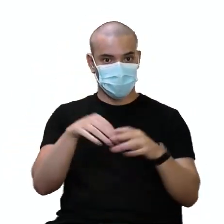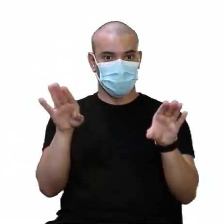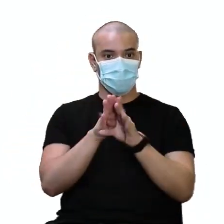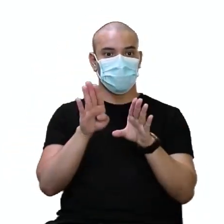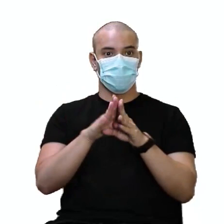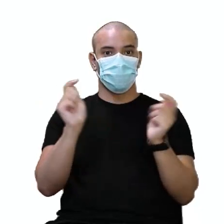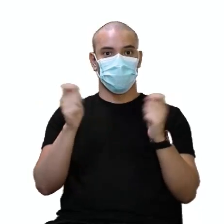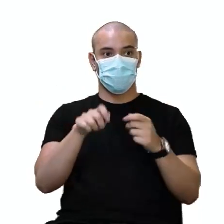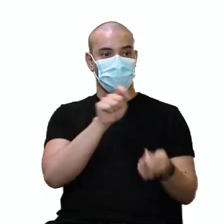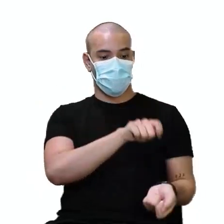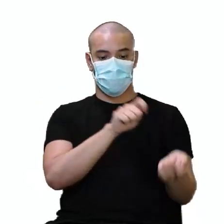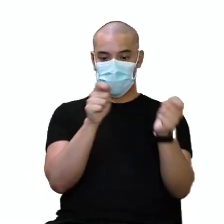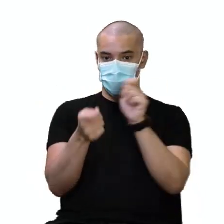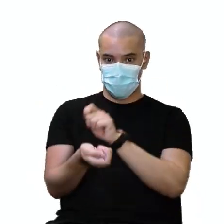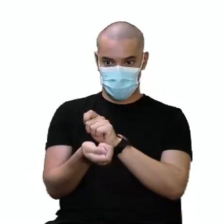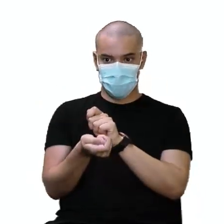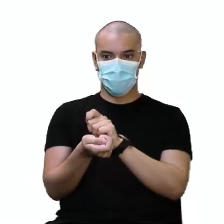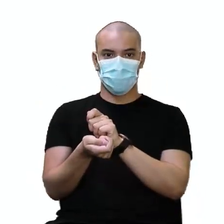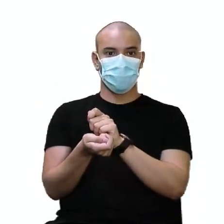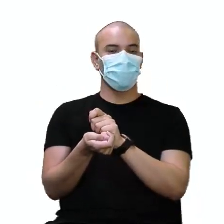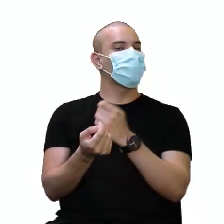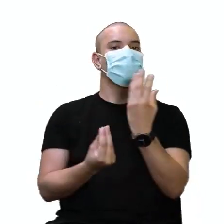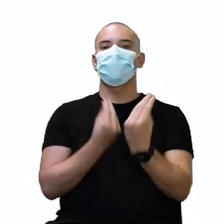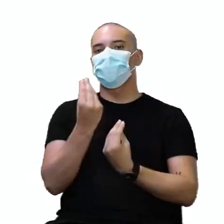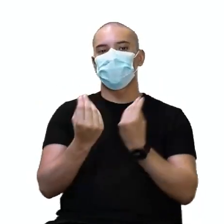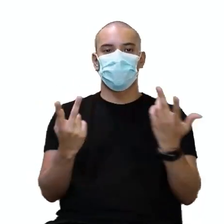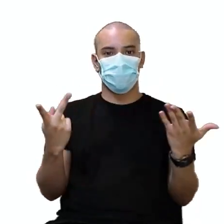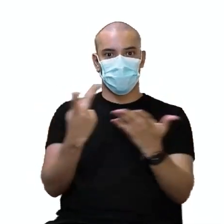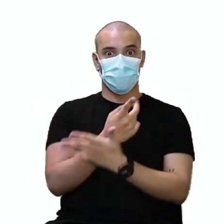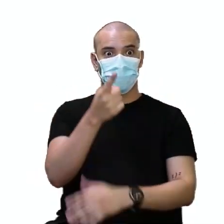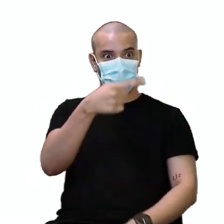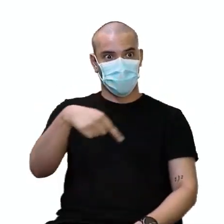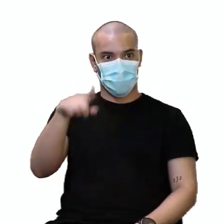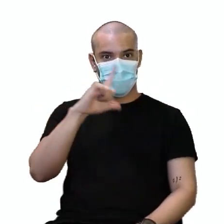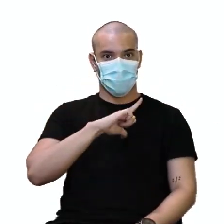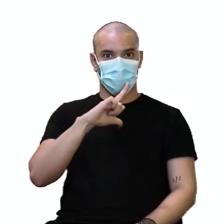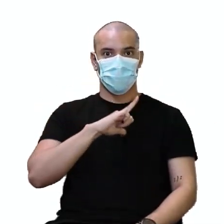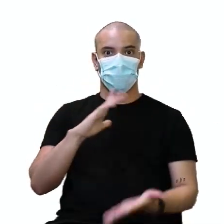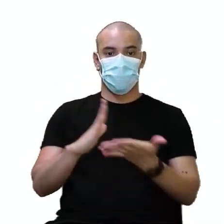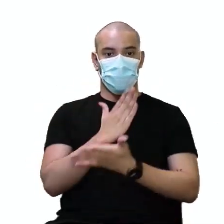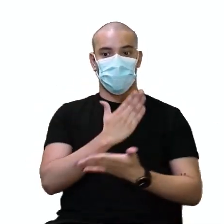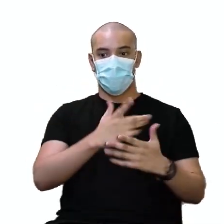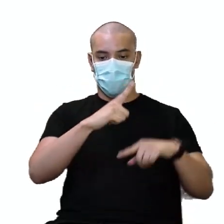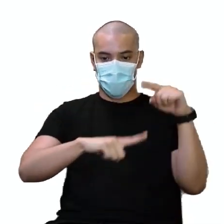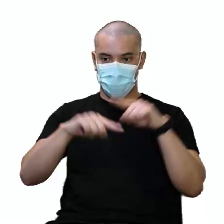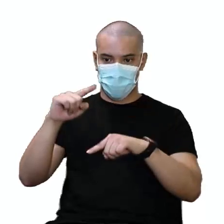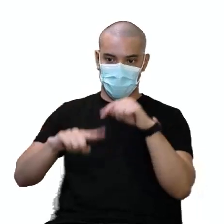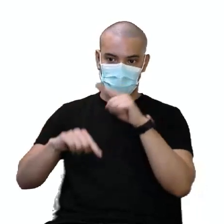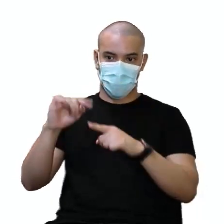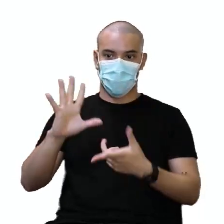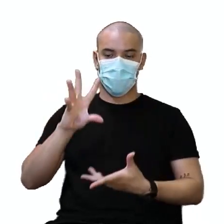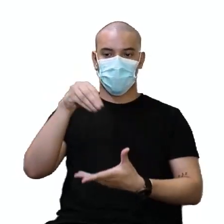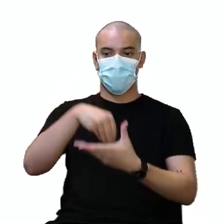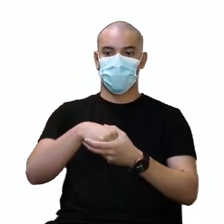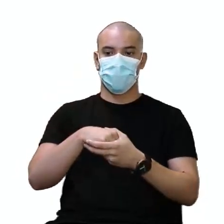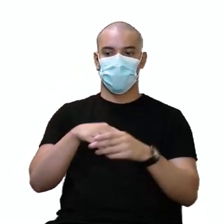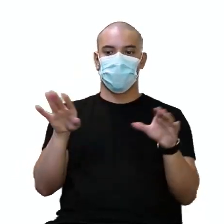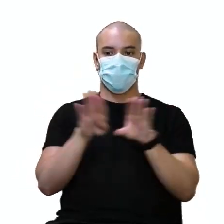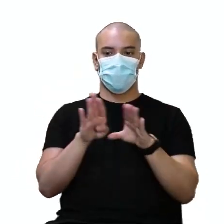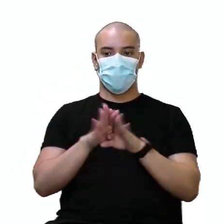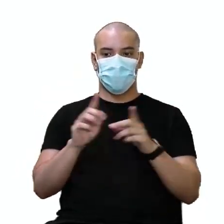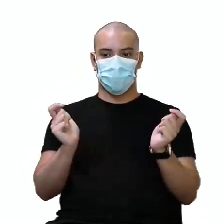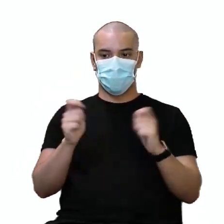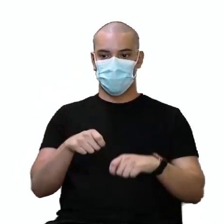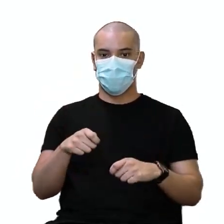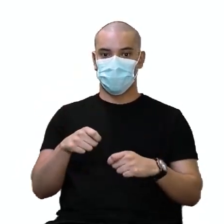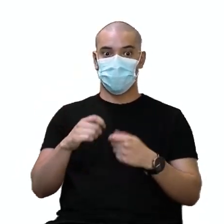processo adaptativo, não é? Onde você vai ter organismos que vão estar se